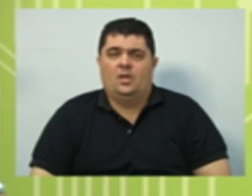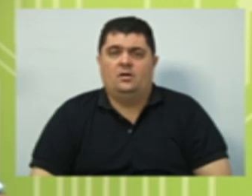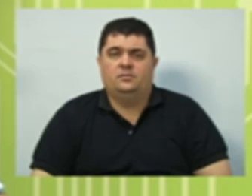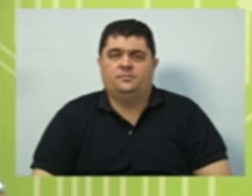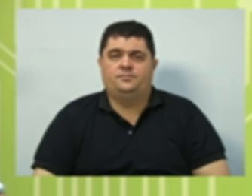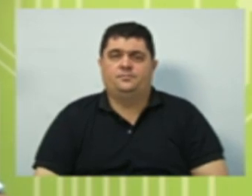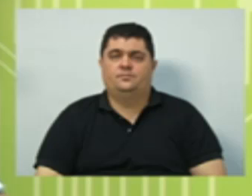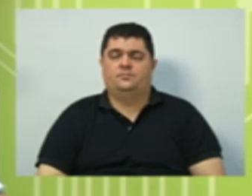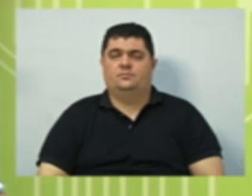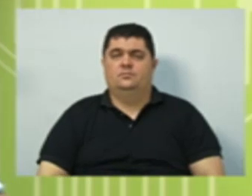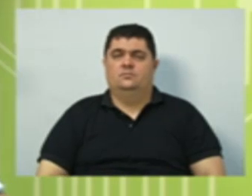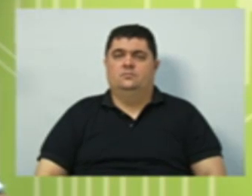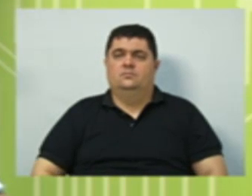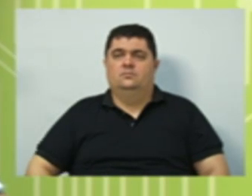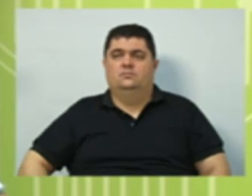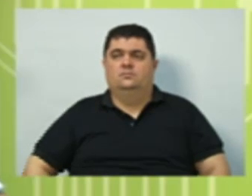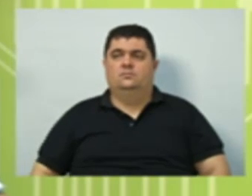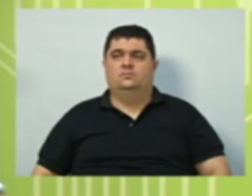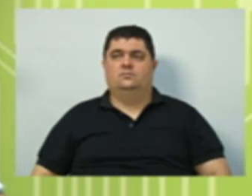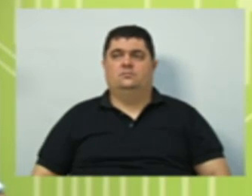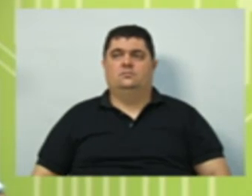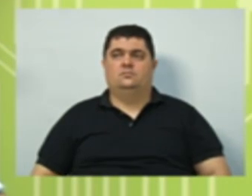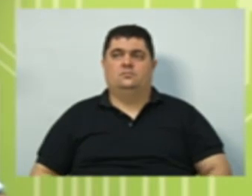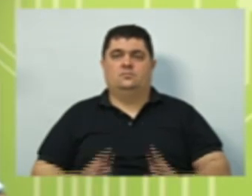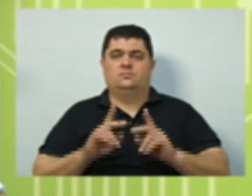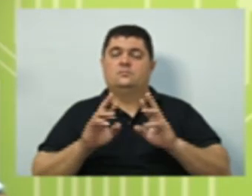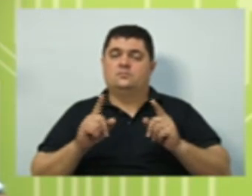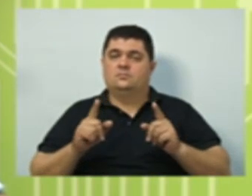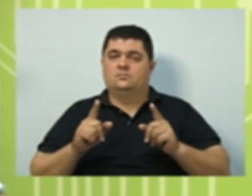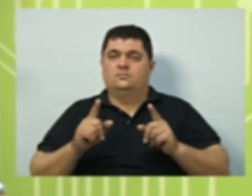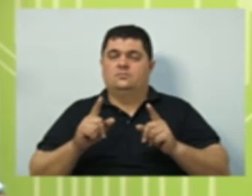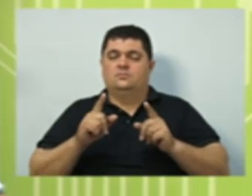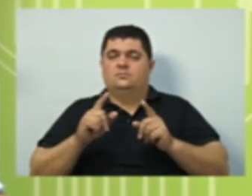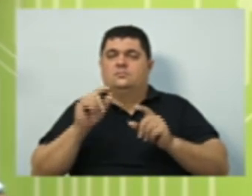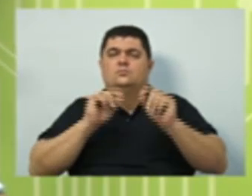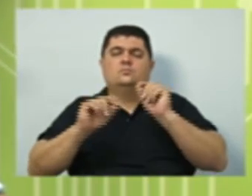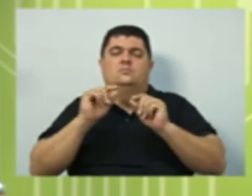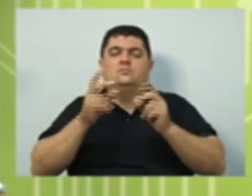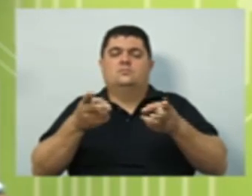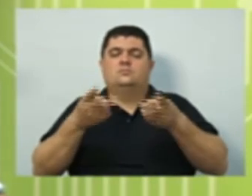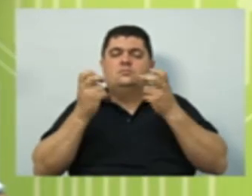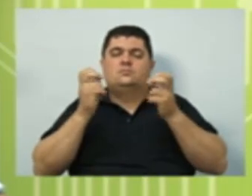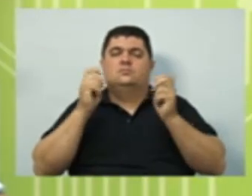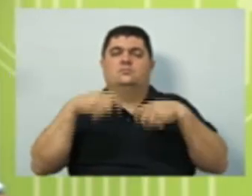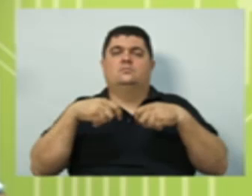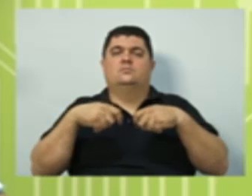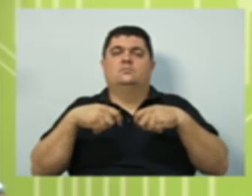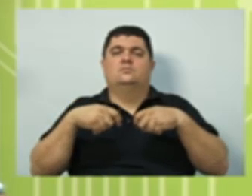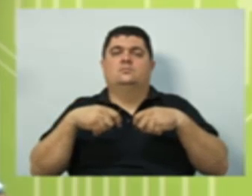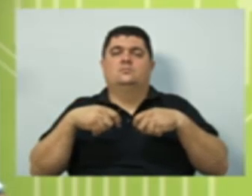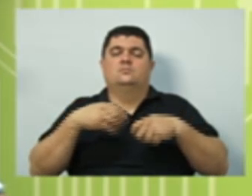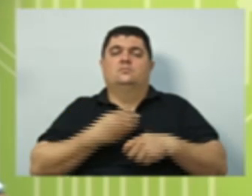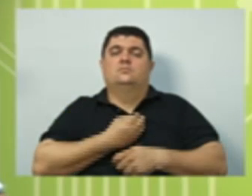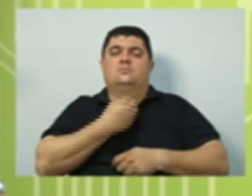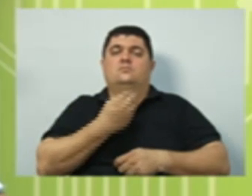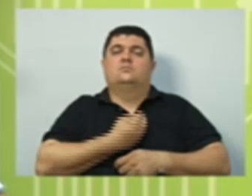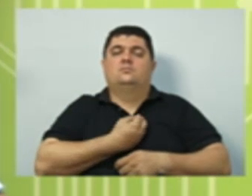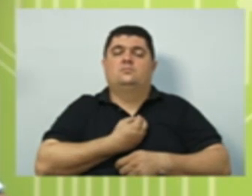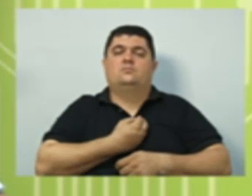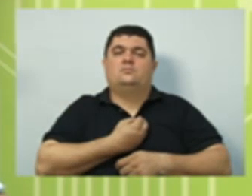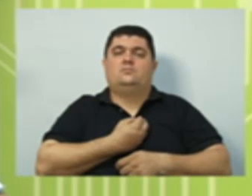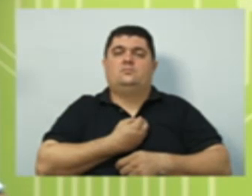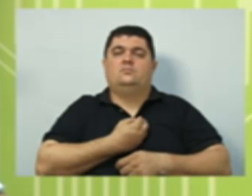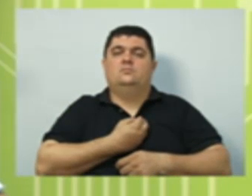Esta diferença trazida por Aristóteles, você percebe que existe uma certa